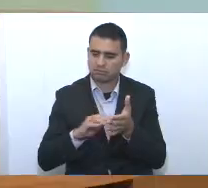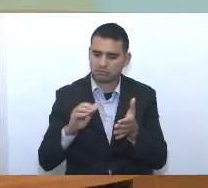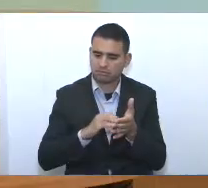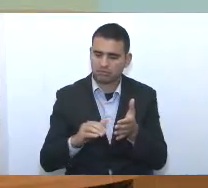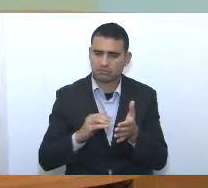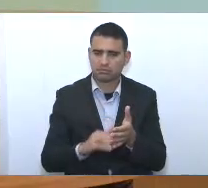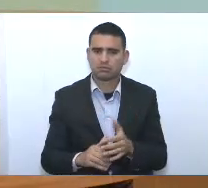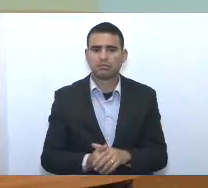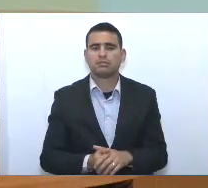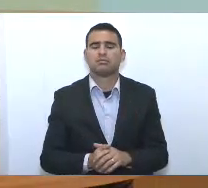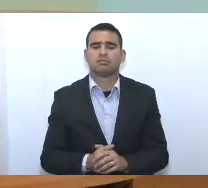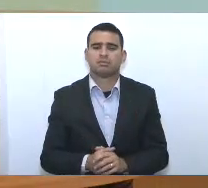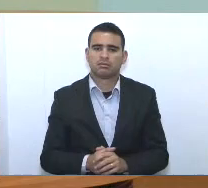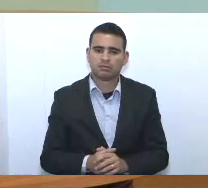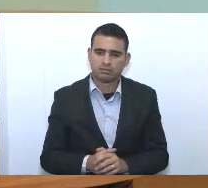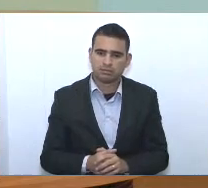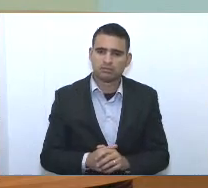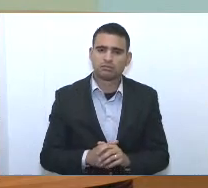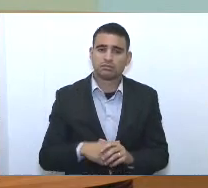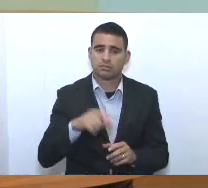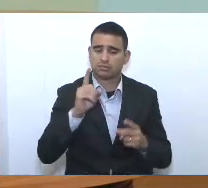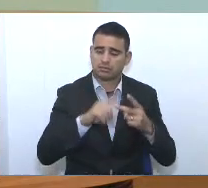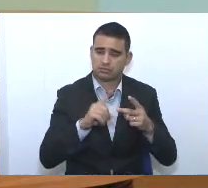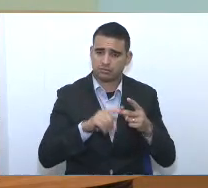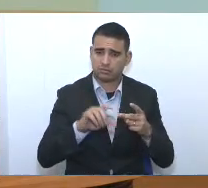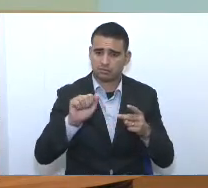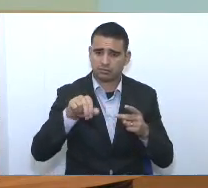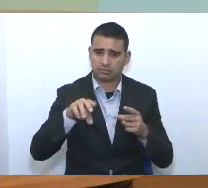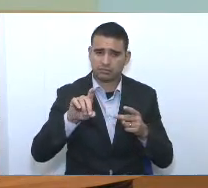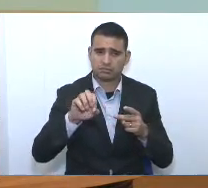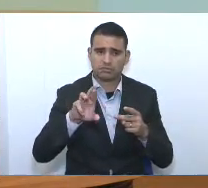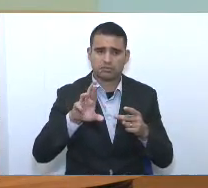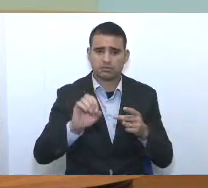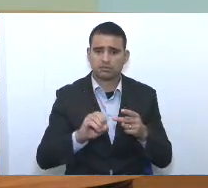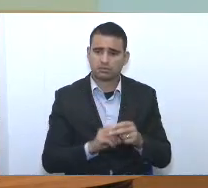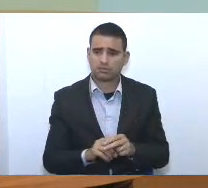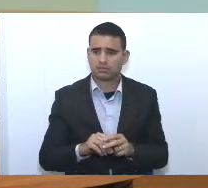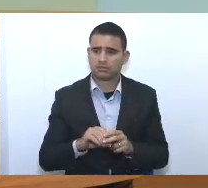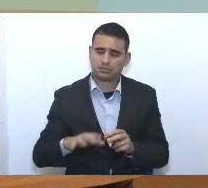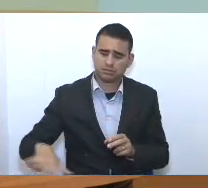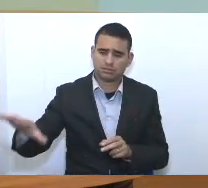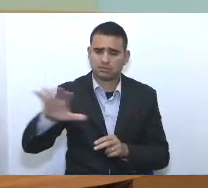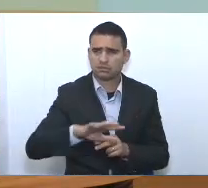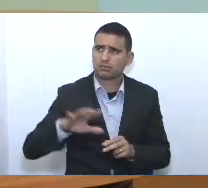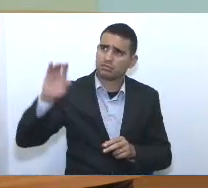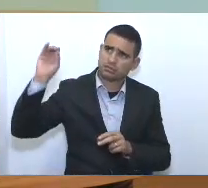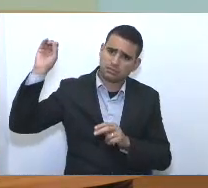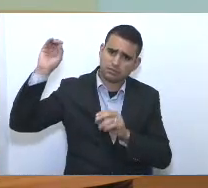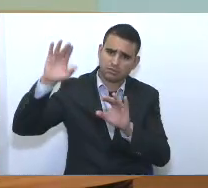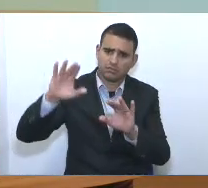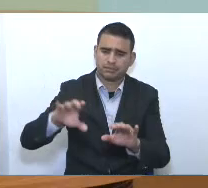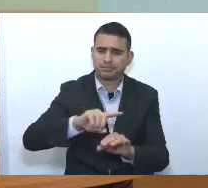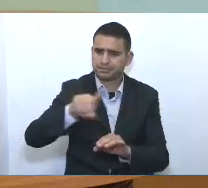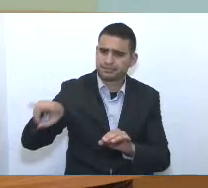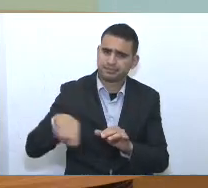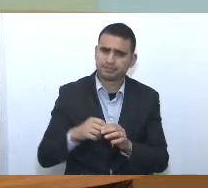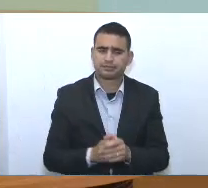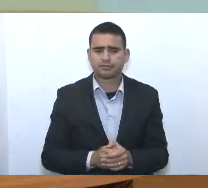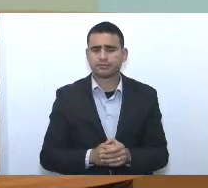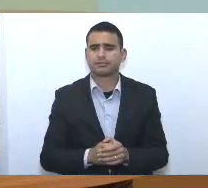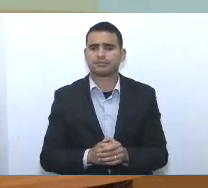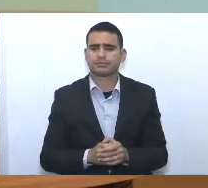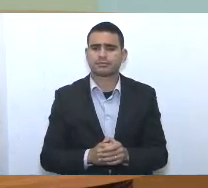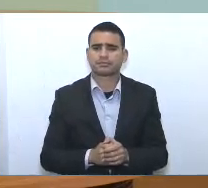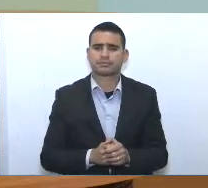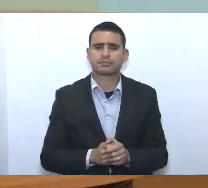Secretaria de Assuntos Jurídicos, doutor André, os demais que o acompanham, Deus abençoe grandemente, doutor André, doutor